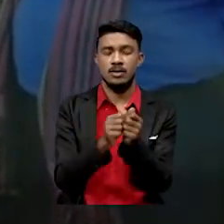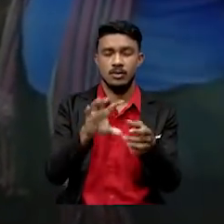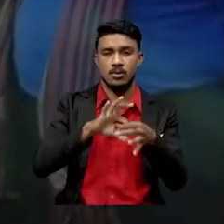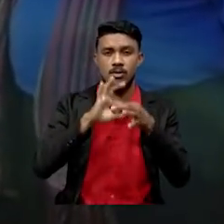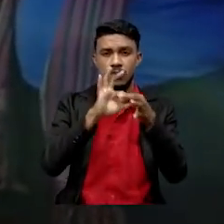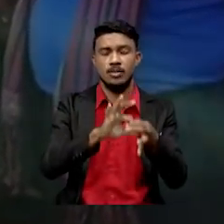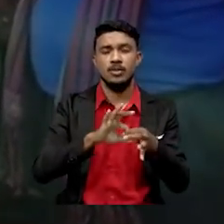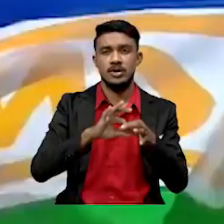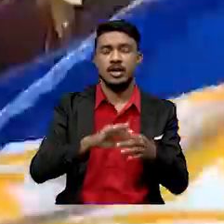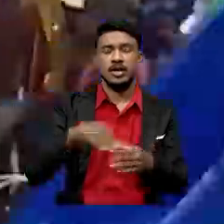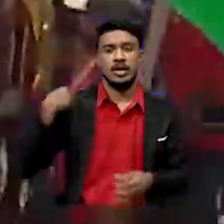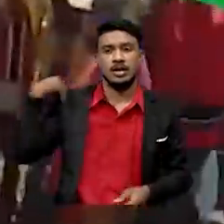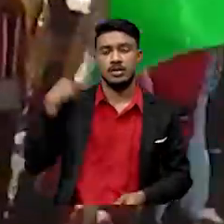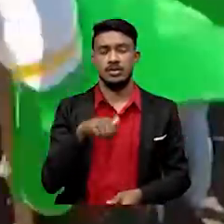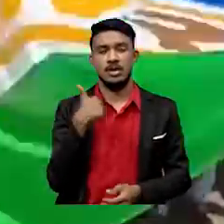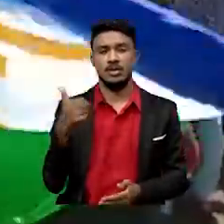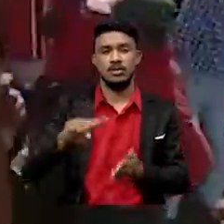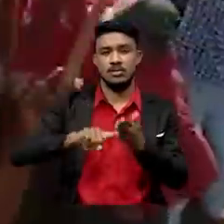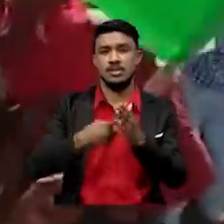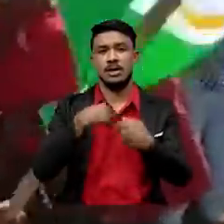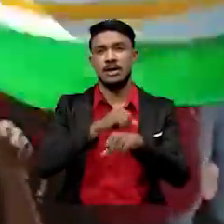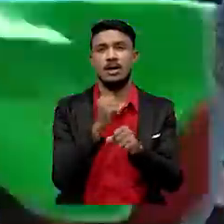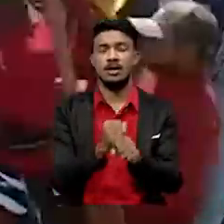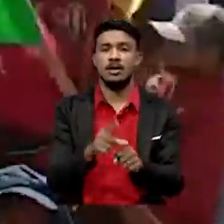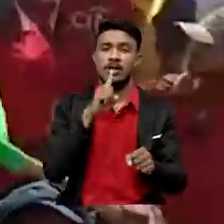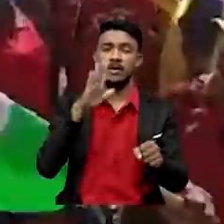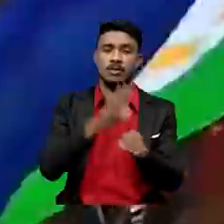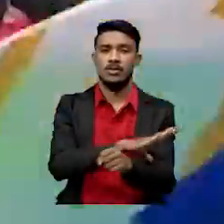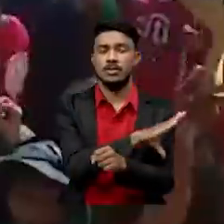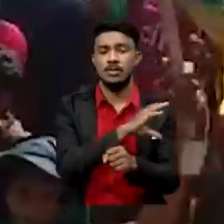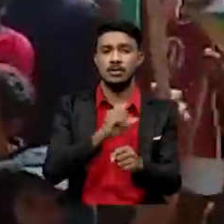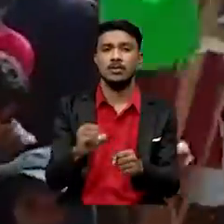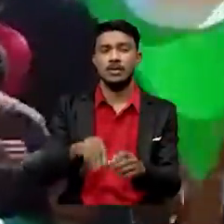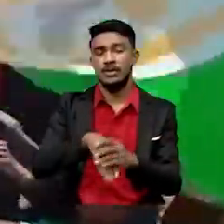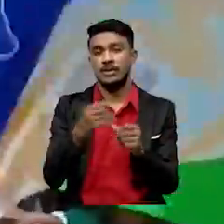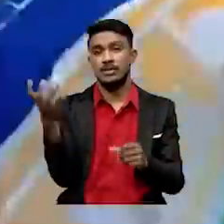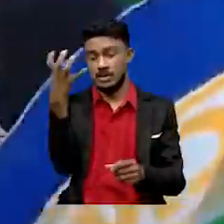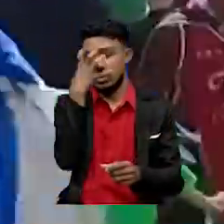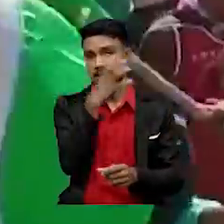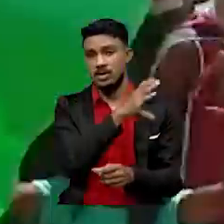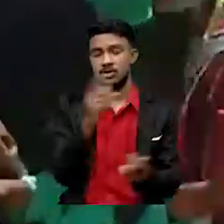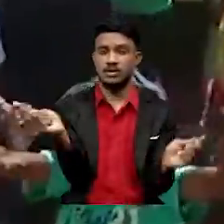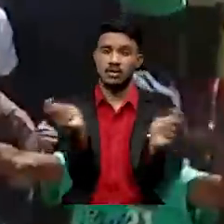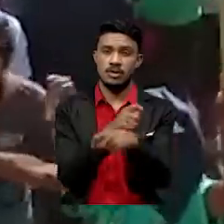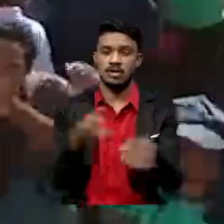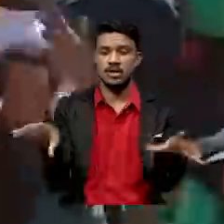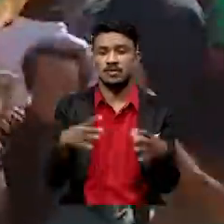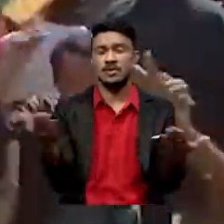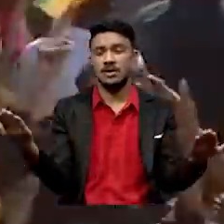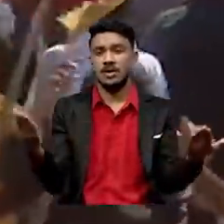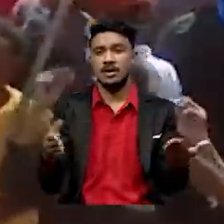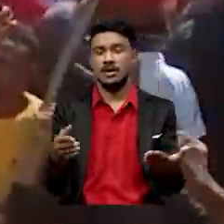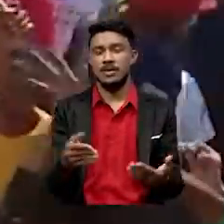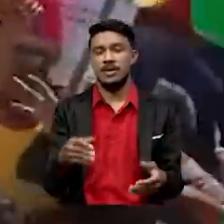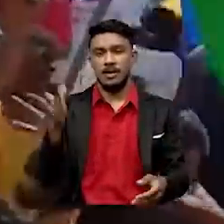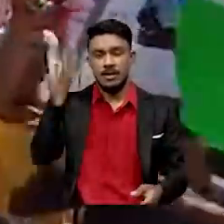husi candidato Balong hahu halo promesa o iweng no ameasa ho dia sai no troka funsionaru nebe hatene servisu, tambane